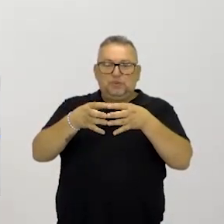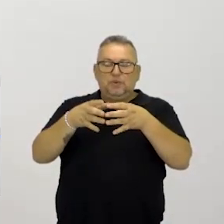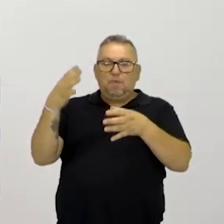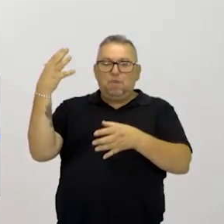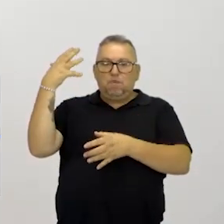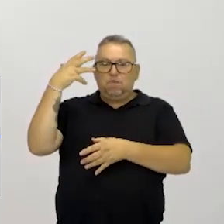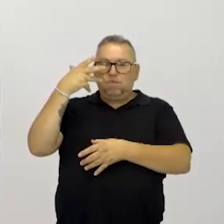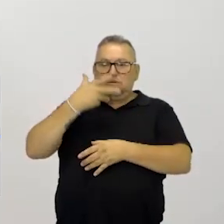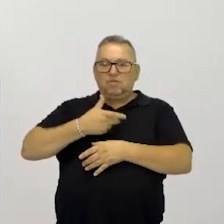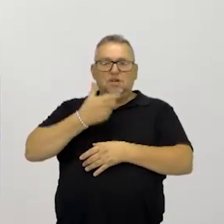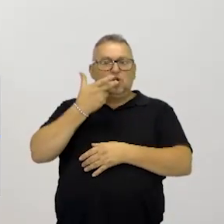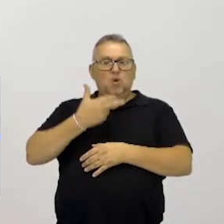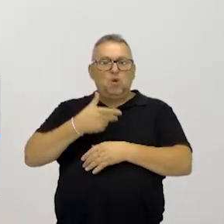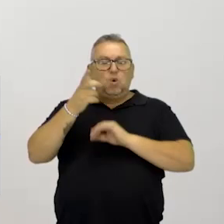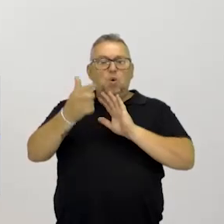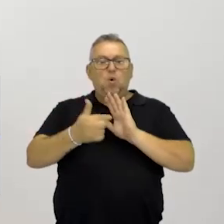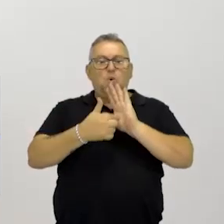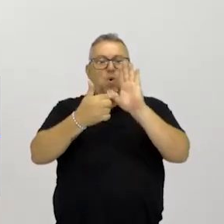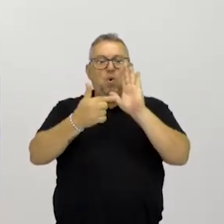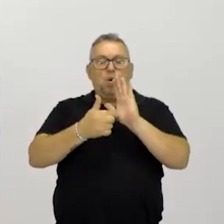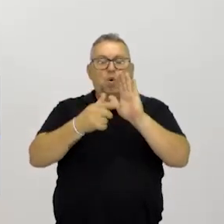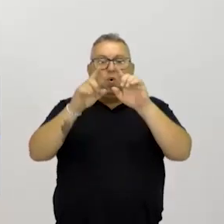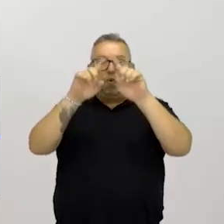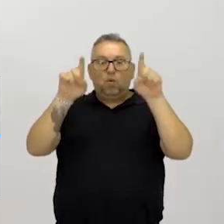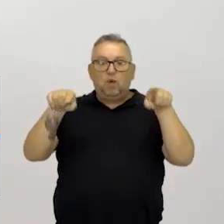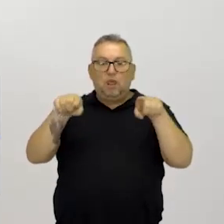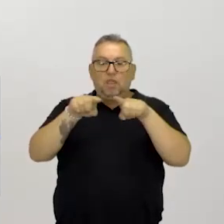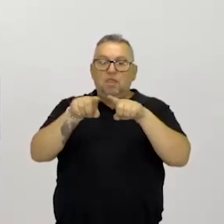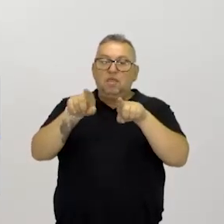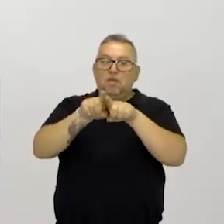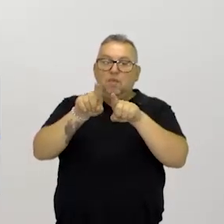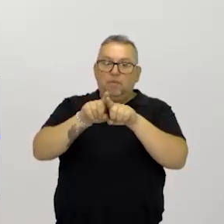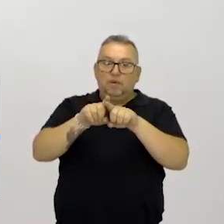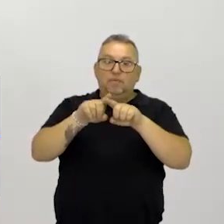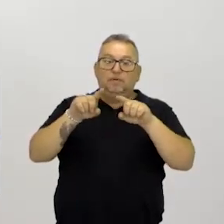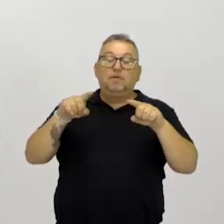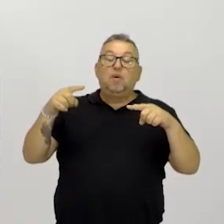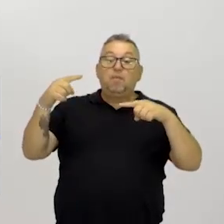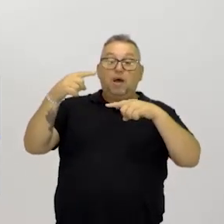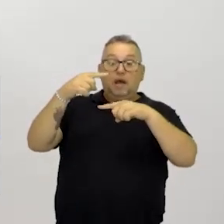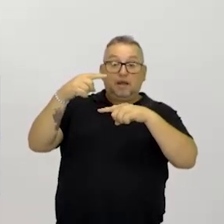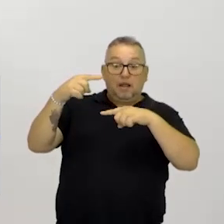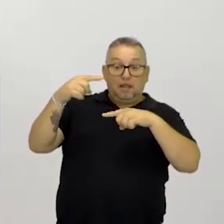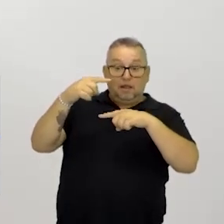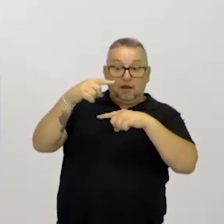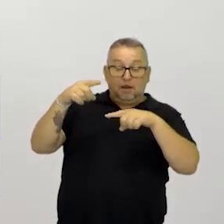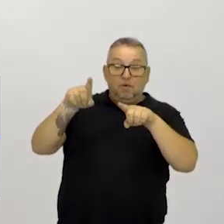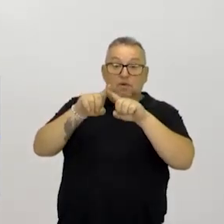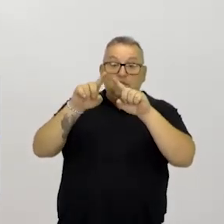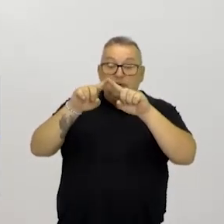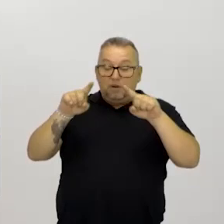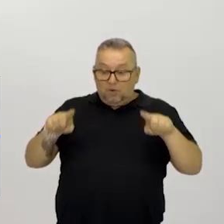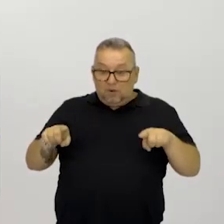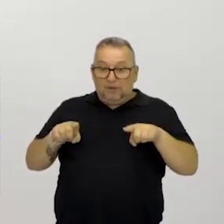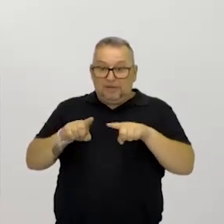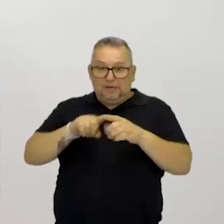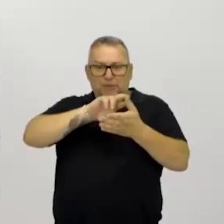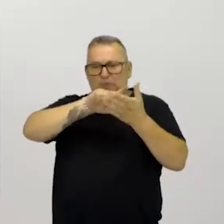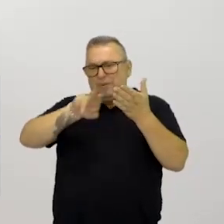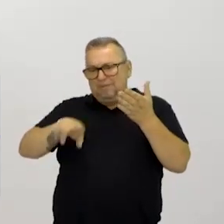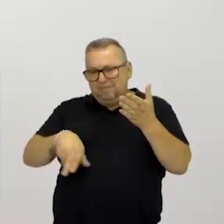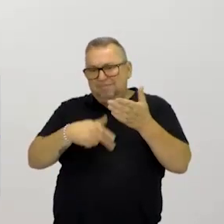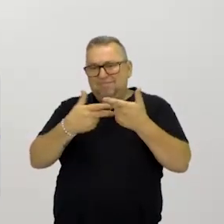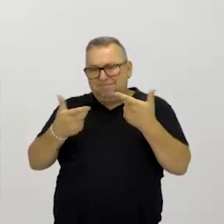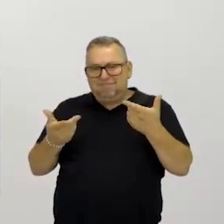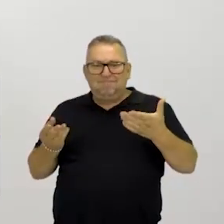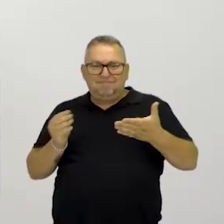colorido, onde que a gente apresentou lá os quadriláteros, aí tinha o conjunto dos paralelogramos, dentro tinha os losangos, retângulos e o quadrado que quer